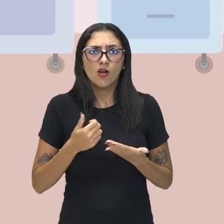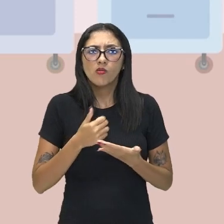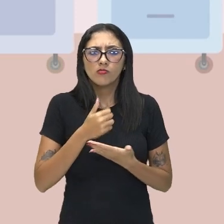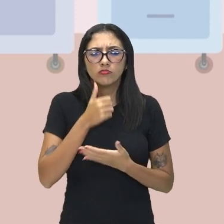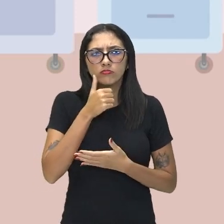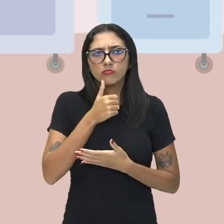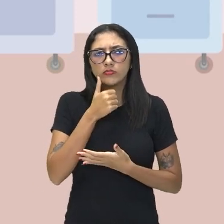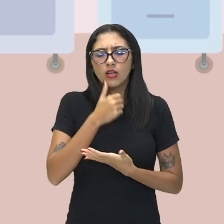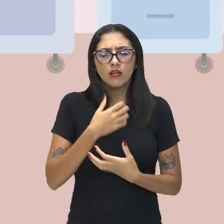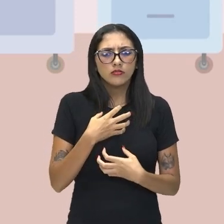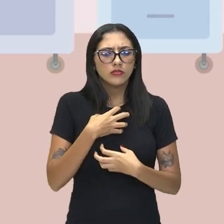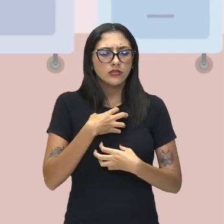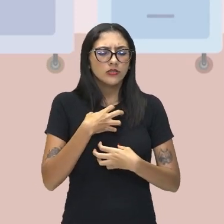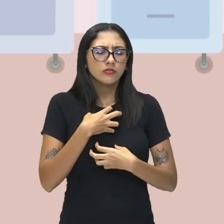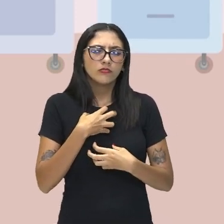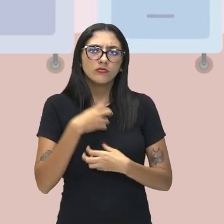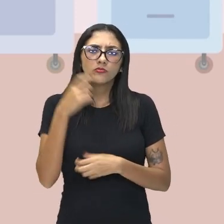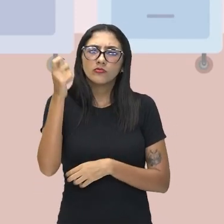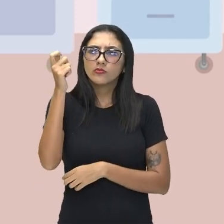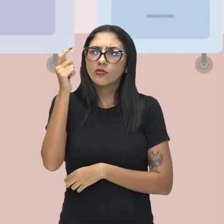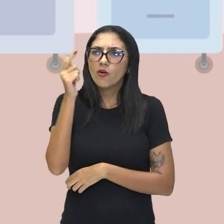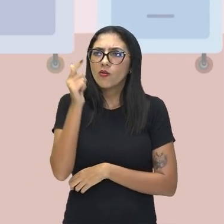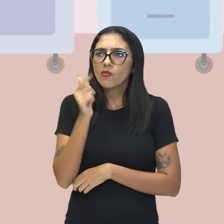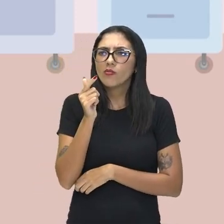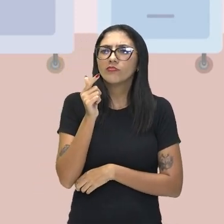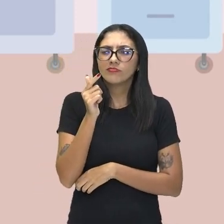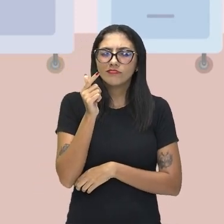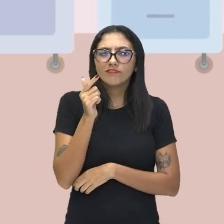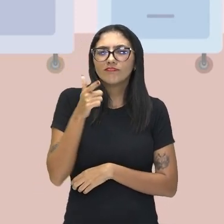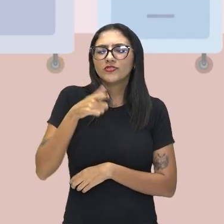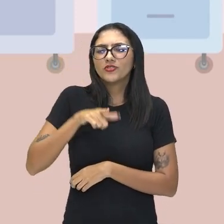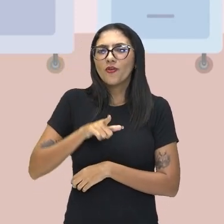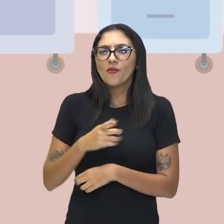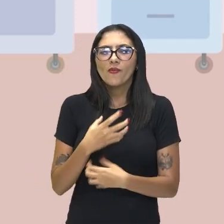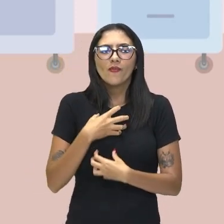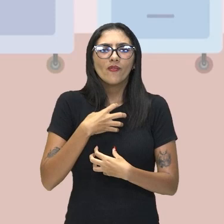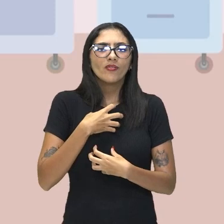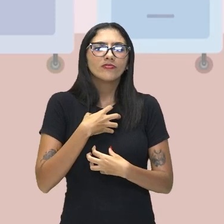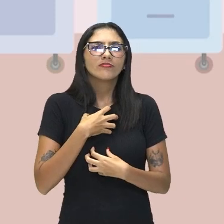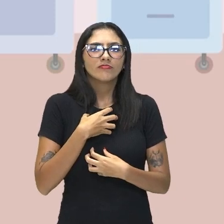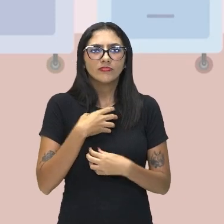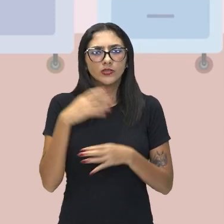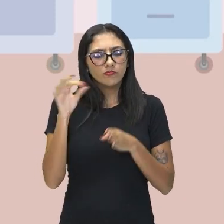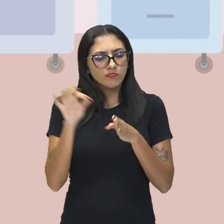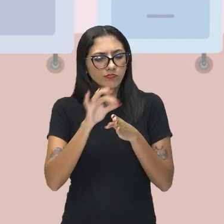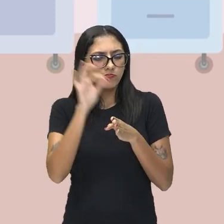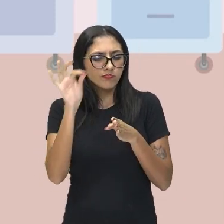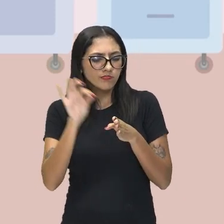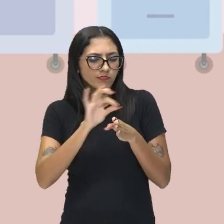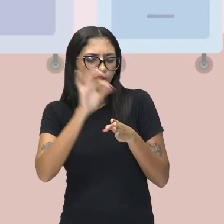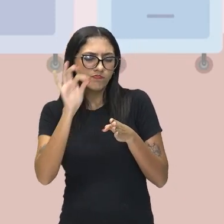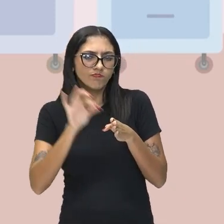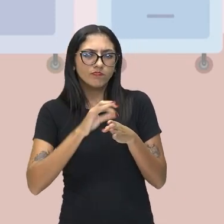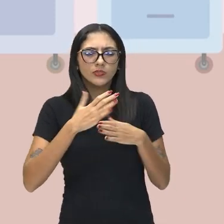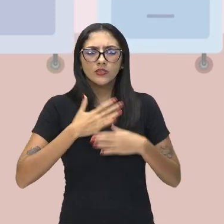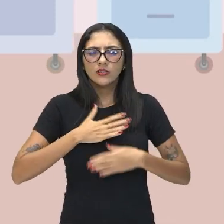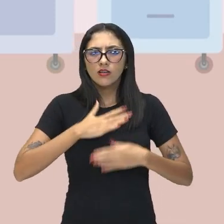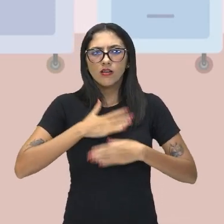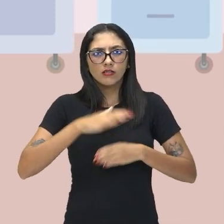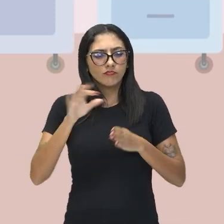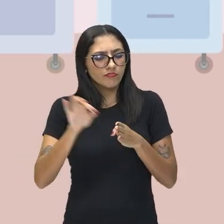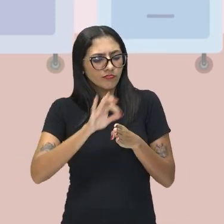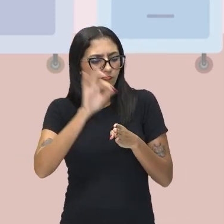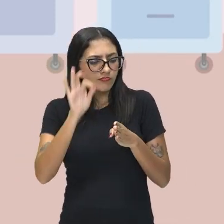sol, a moça escolheu uma linha clara e foi passando-a devagar entre os fios,